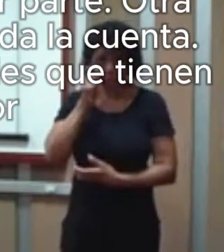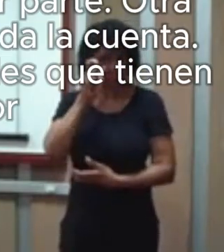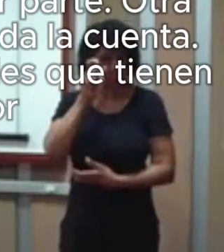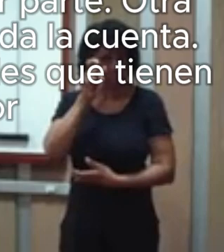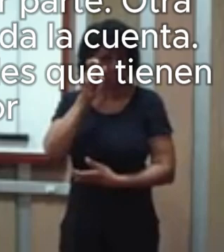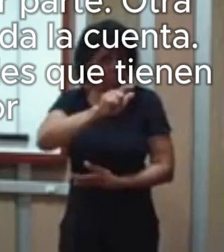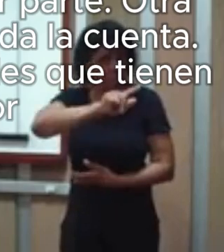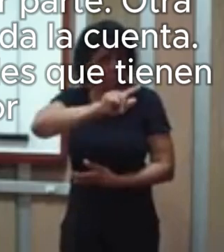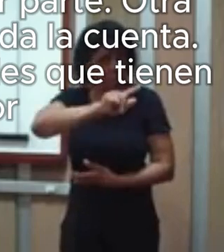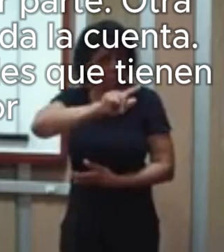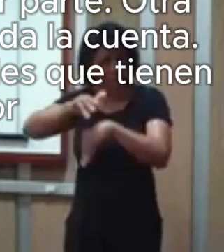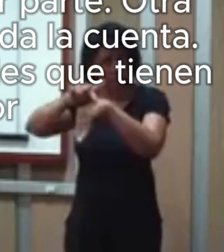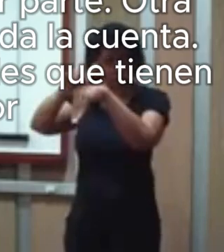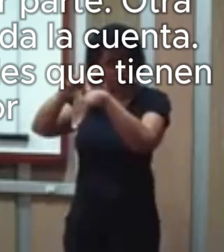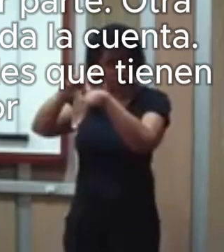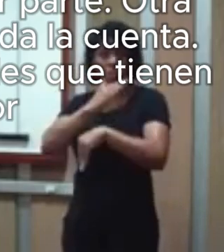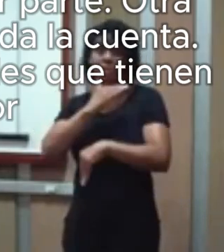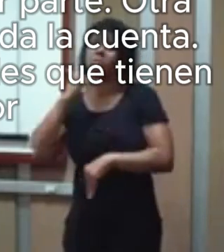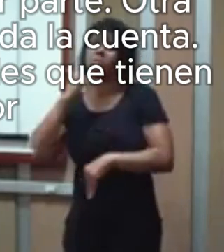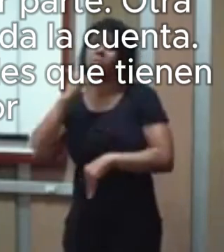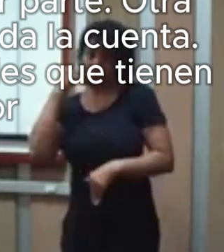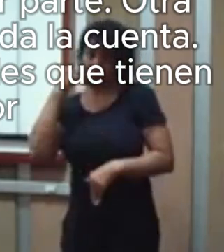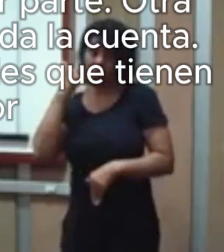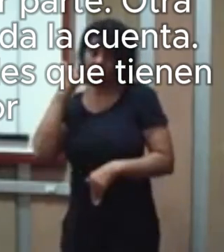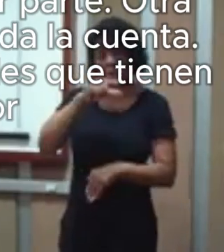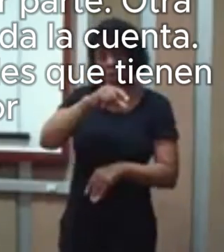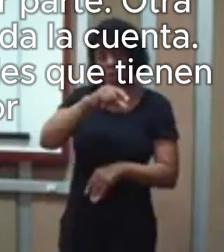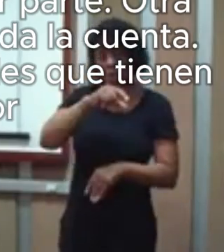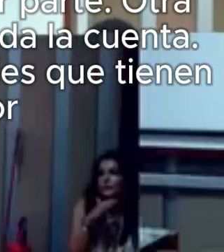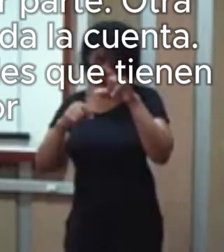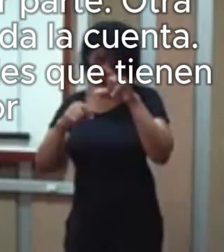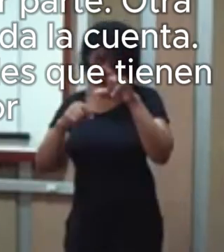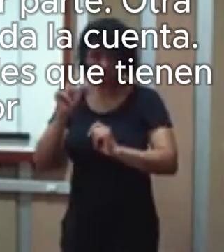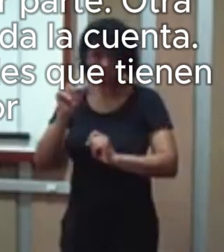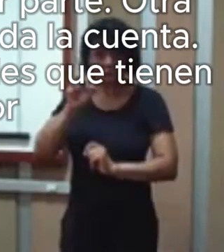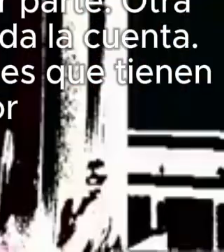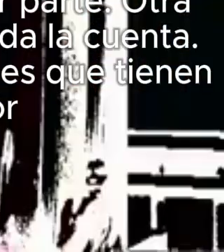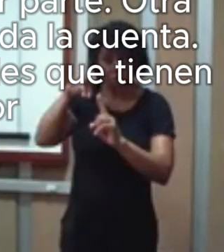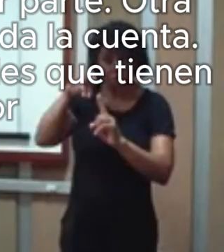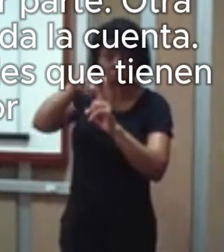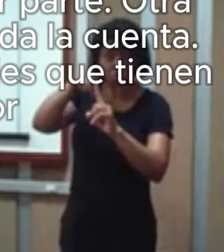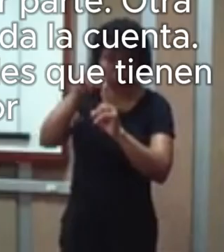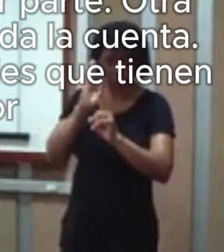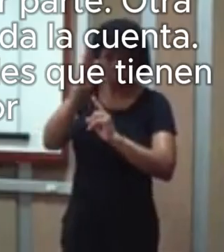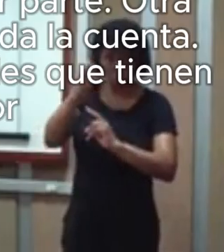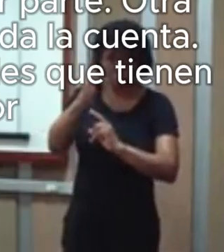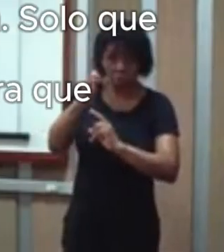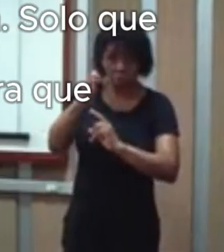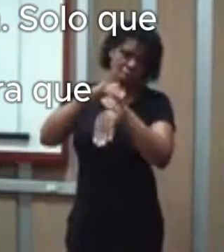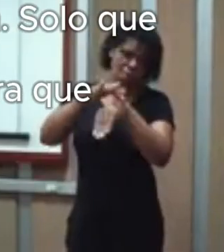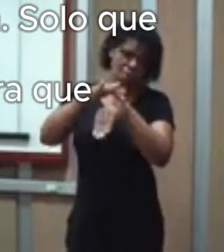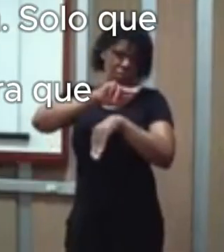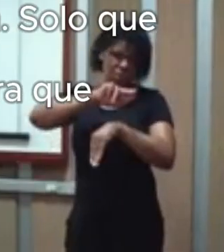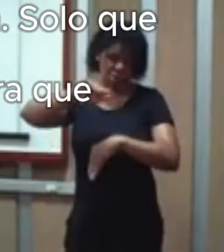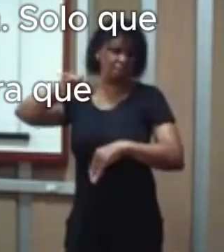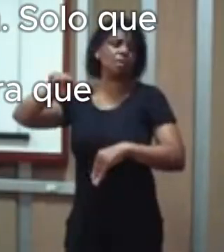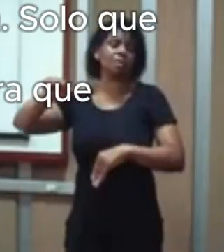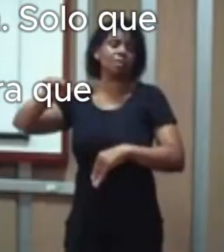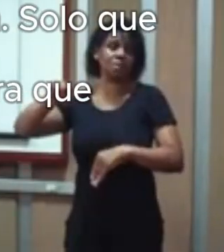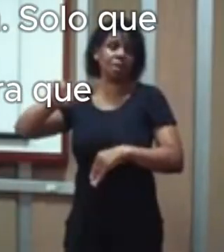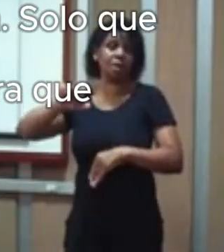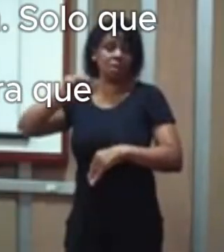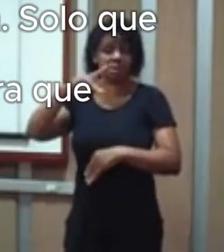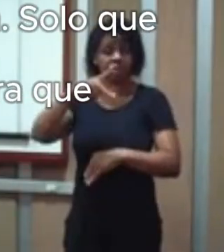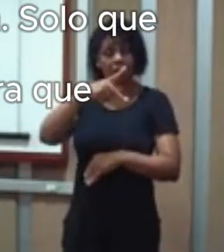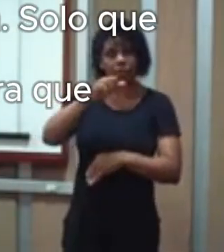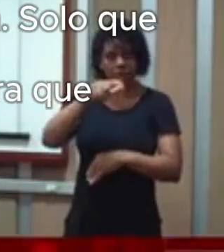doenças que têm uma morte seletiva, não só pela lesão direta, mas doenças degenerativas. E se a